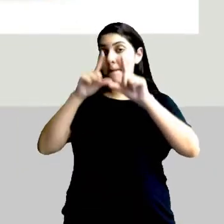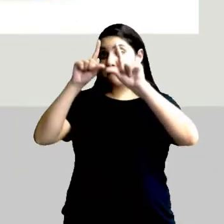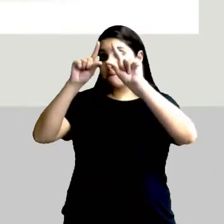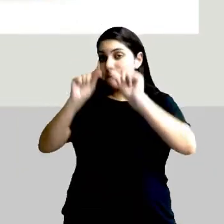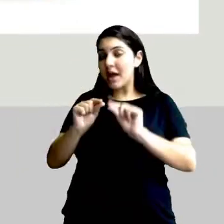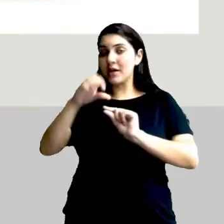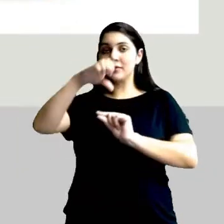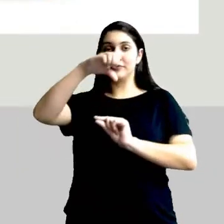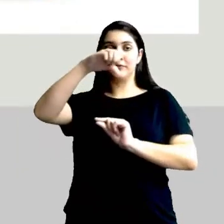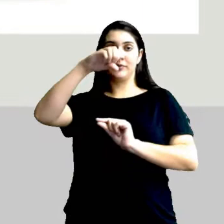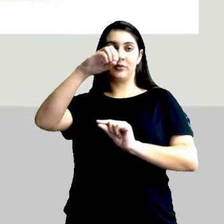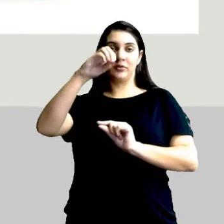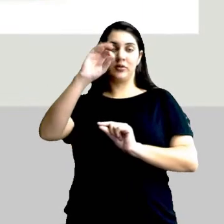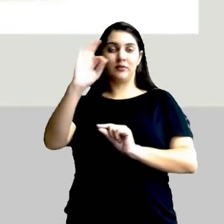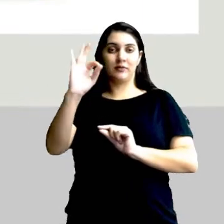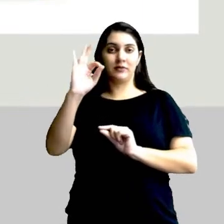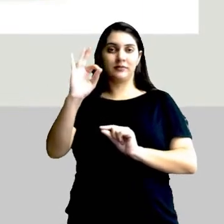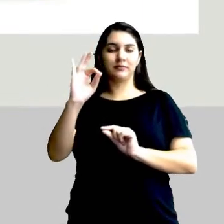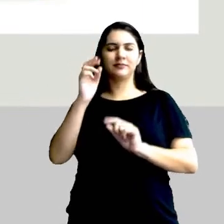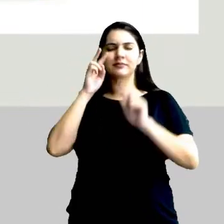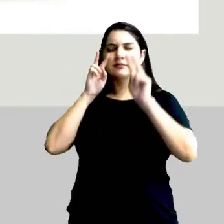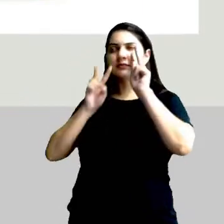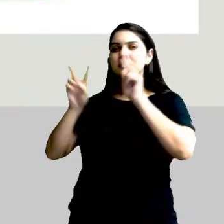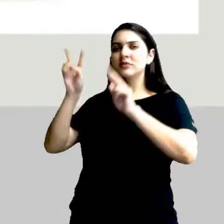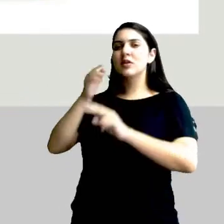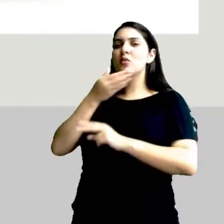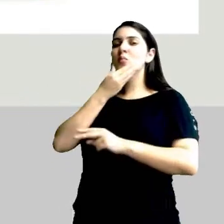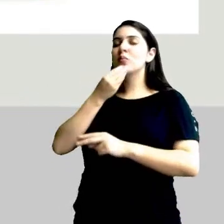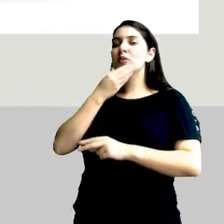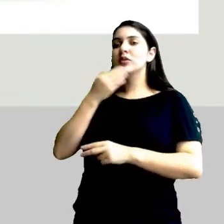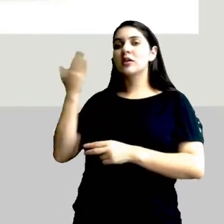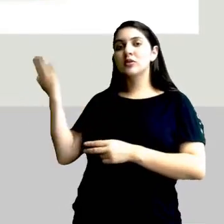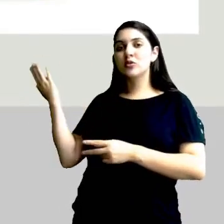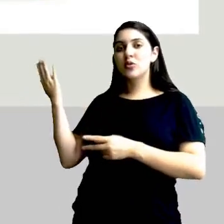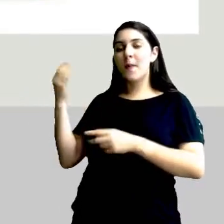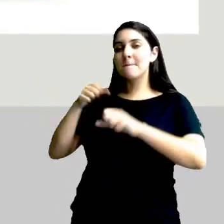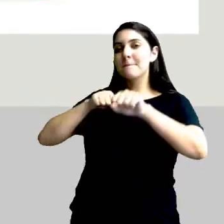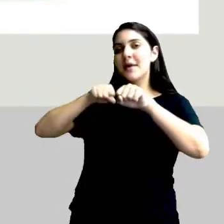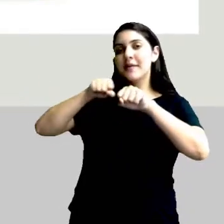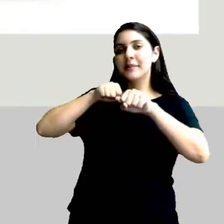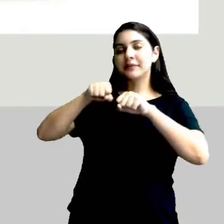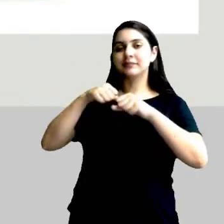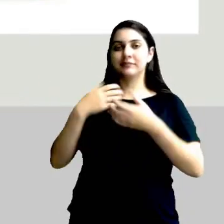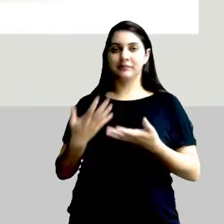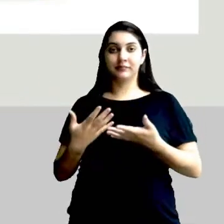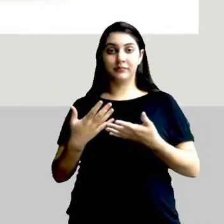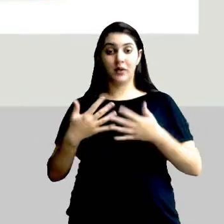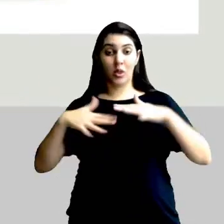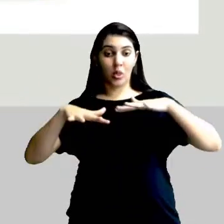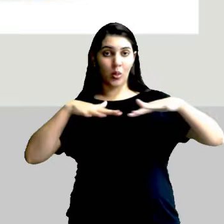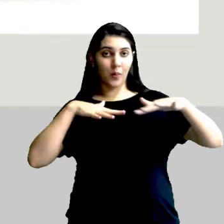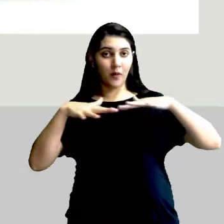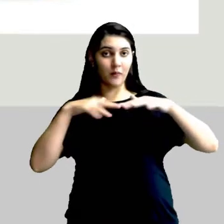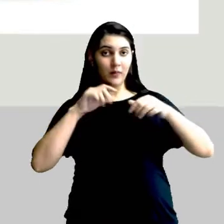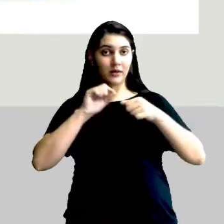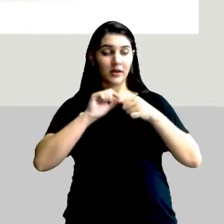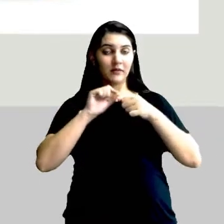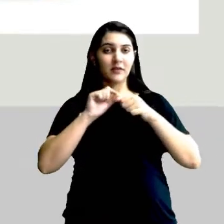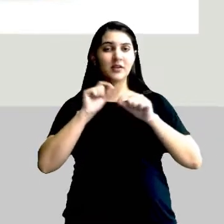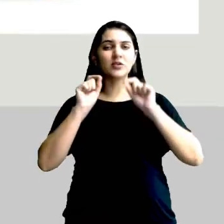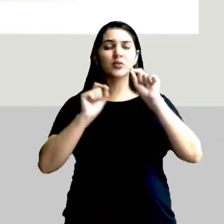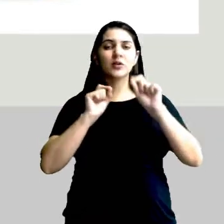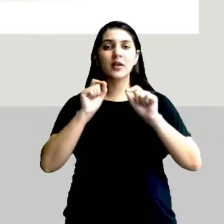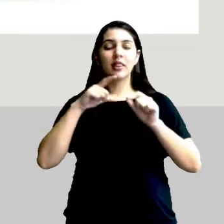que 90 graus. Vamos observar agora o garoto que está, ó, dando um golpe de karatê. No movimento que ele